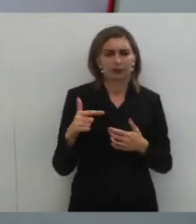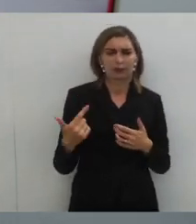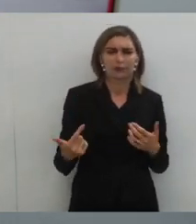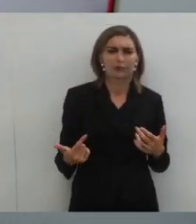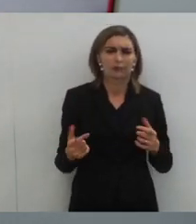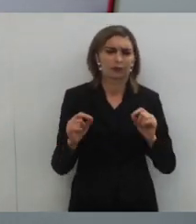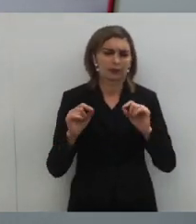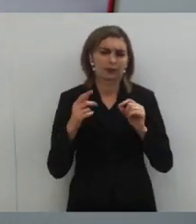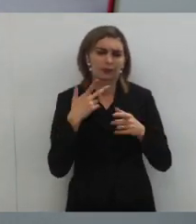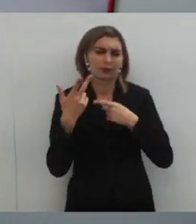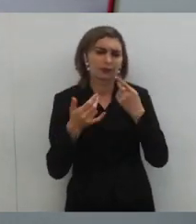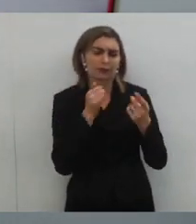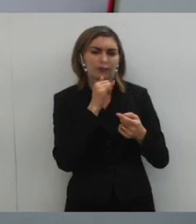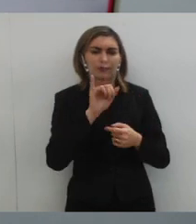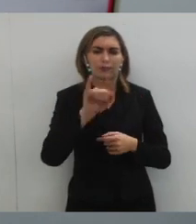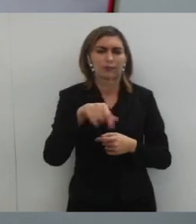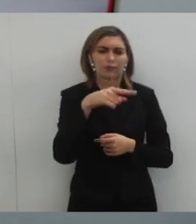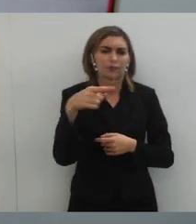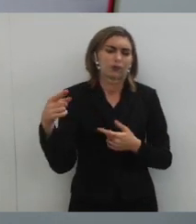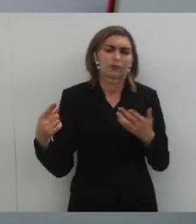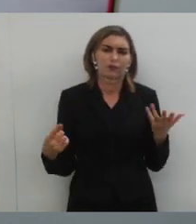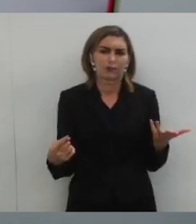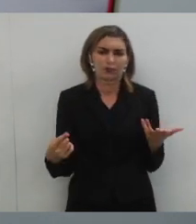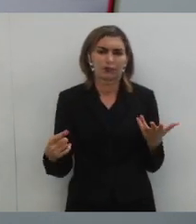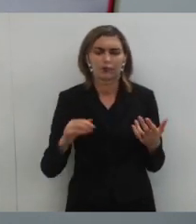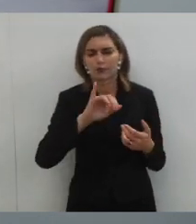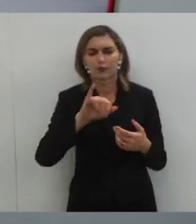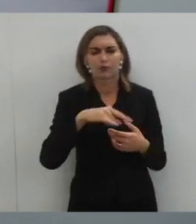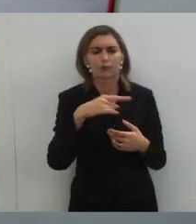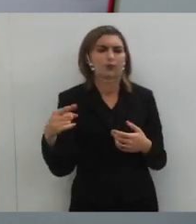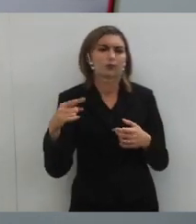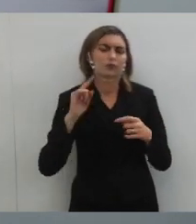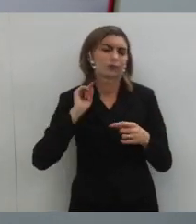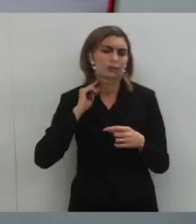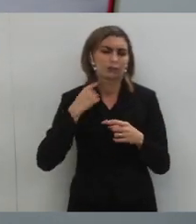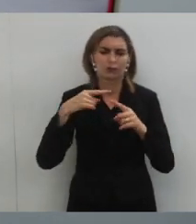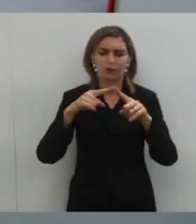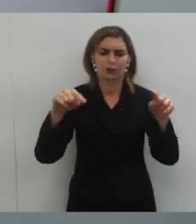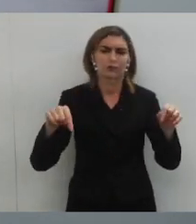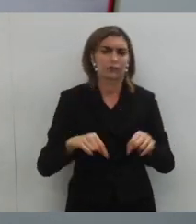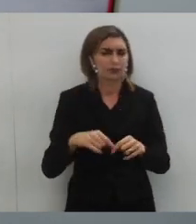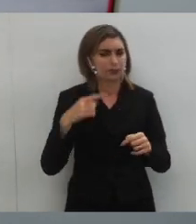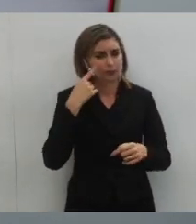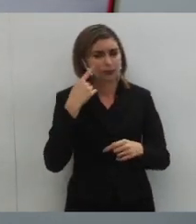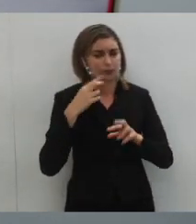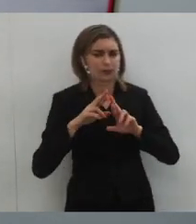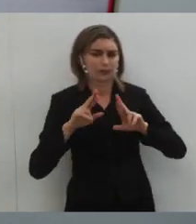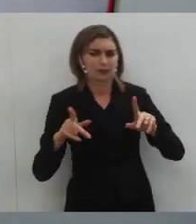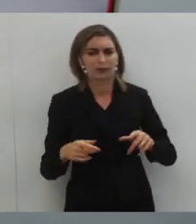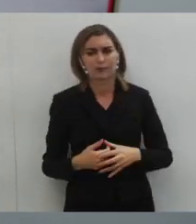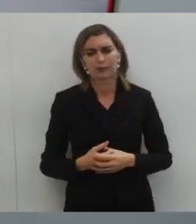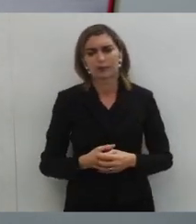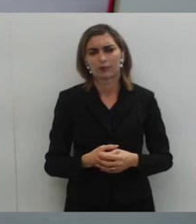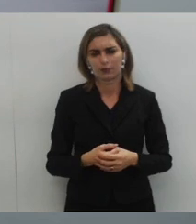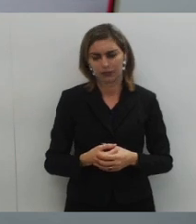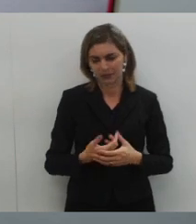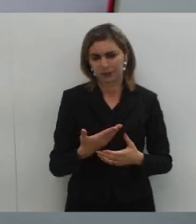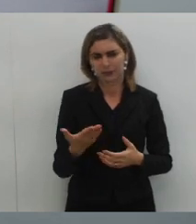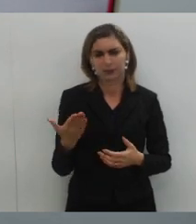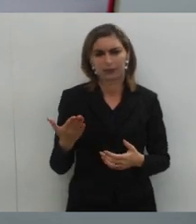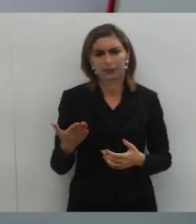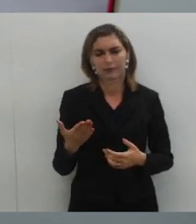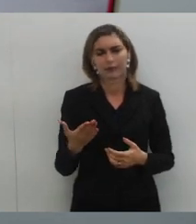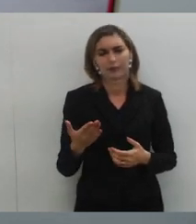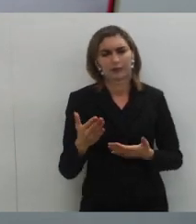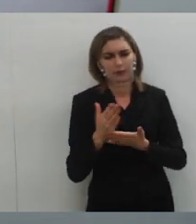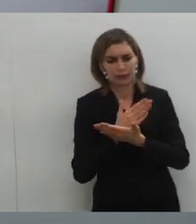não quis dizer, por exemplo, foi João que sujou a sala. Então João sujou a sala. Vejam a diferença. né?